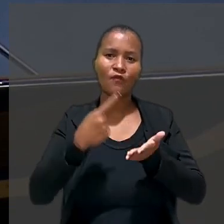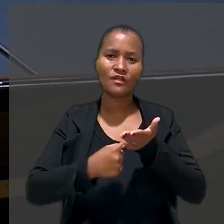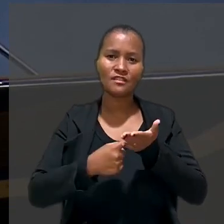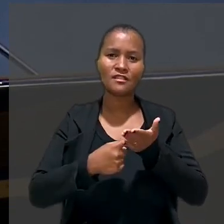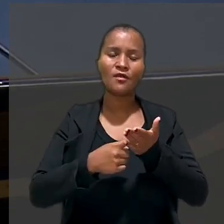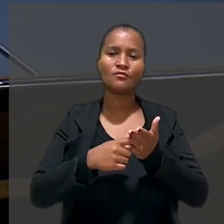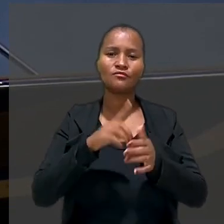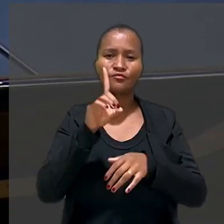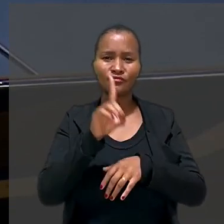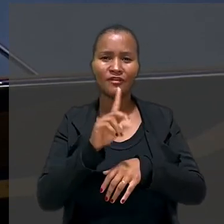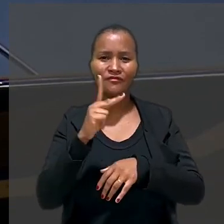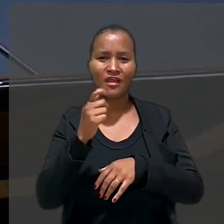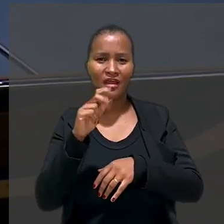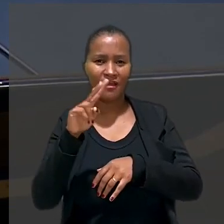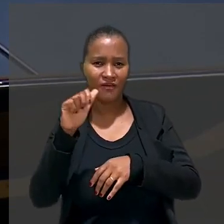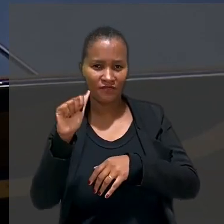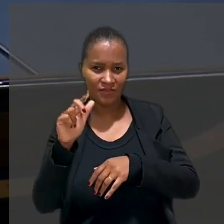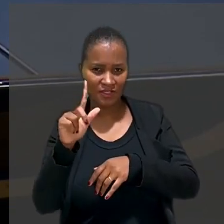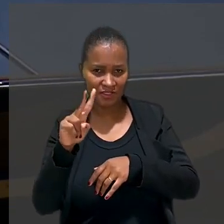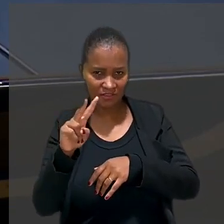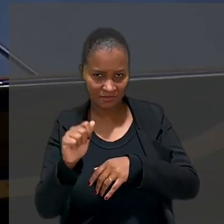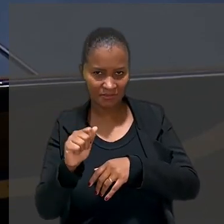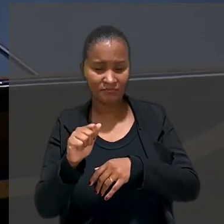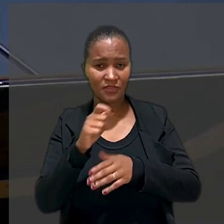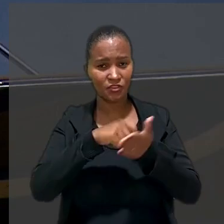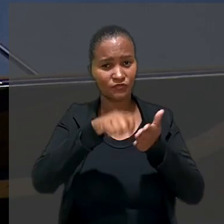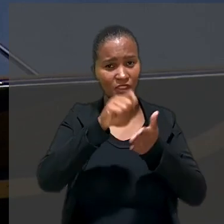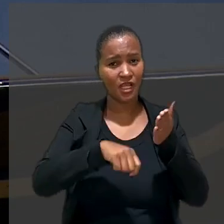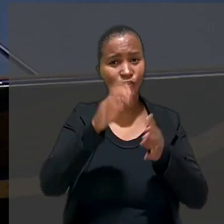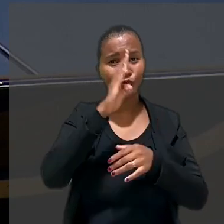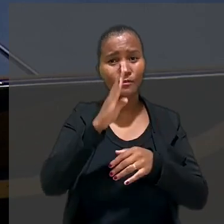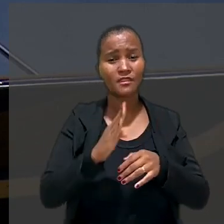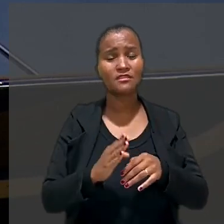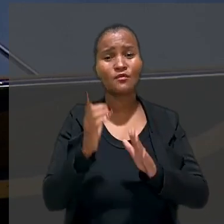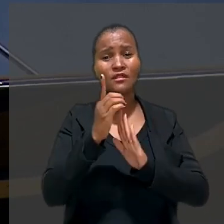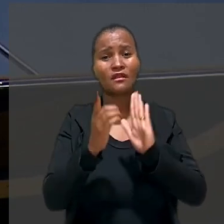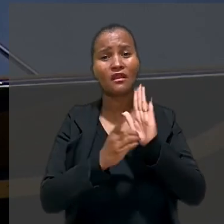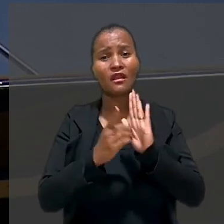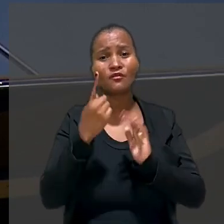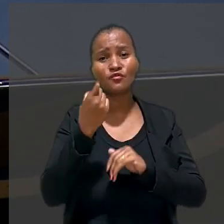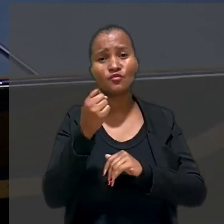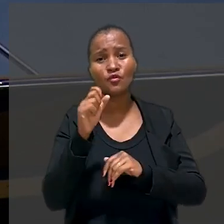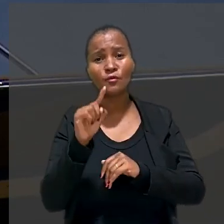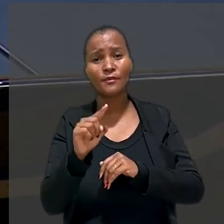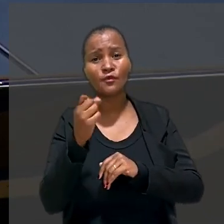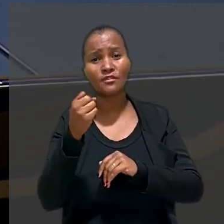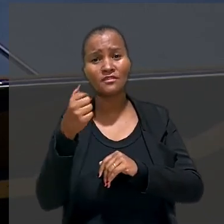Direito Internacional Privado de Havana e ratificada pelo Brasil por meio do Decreto